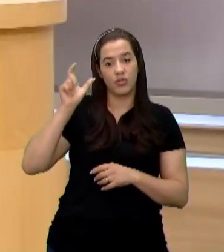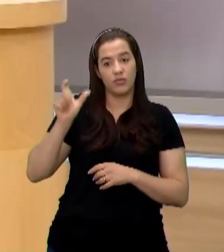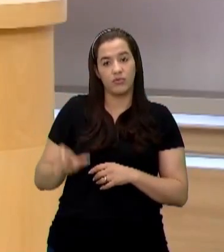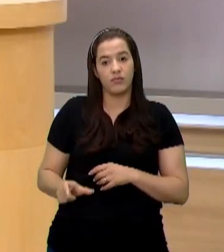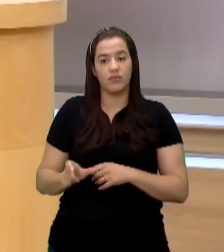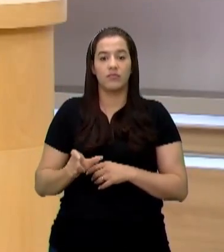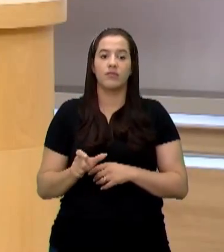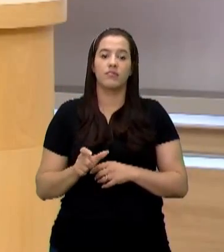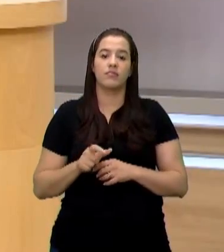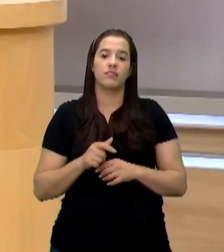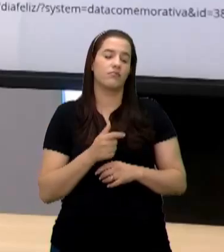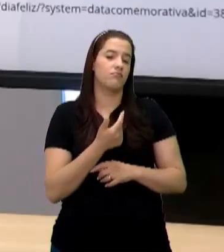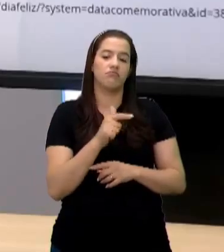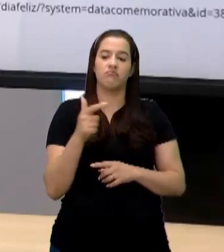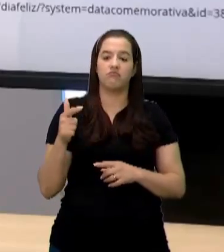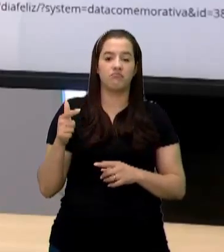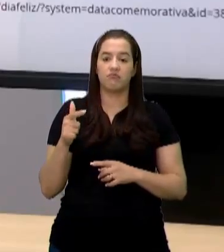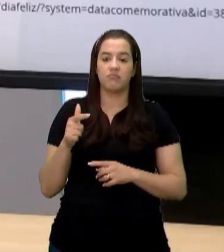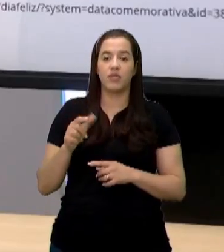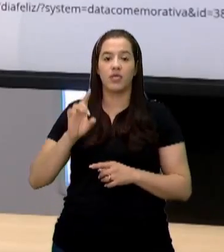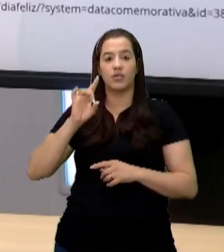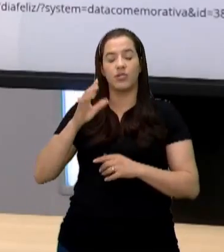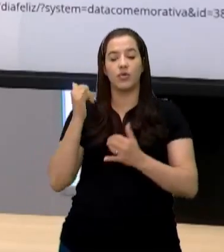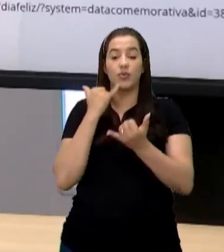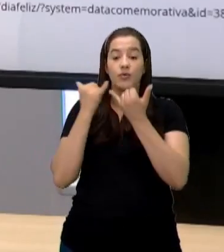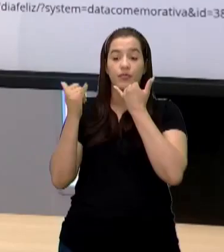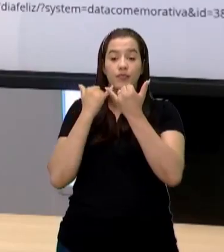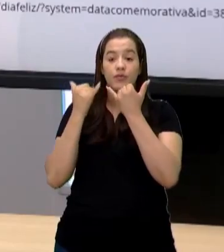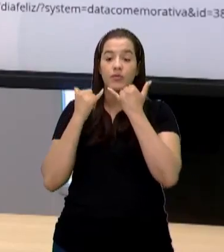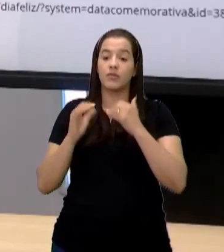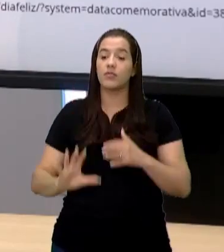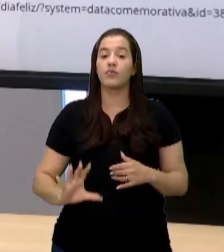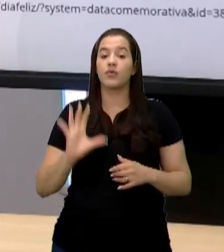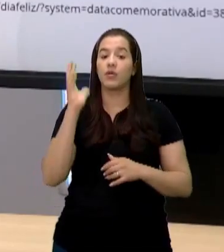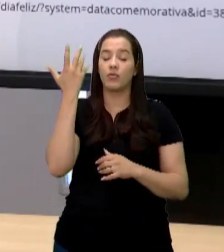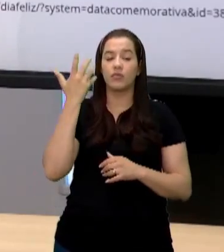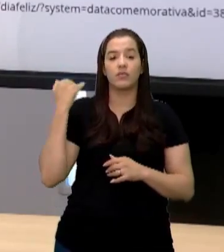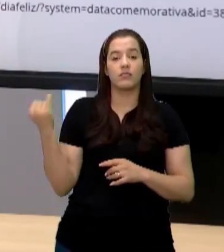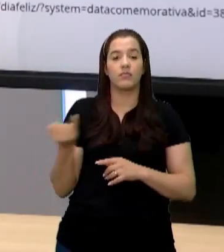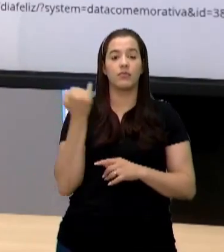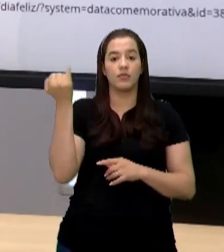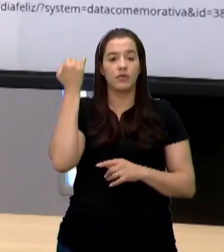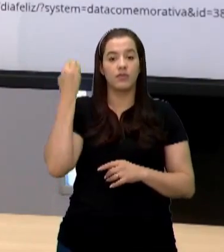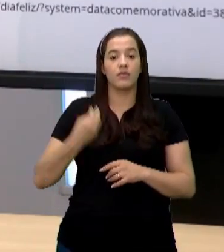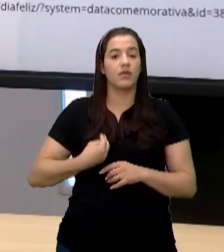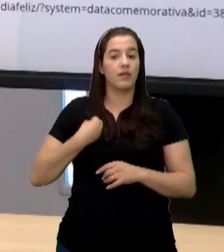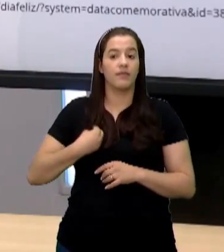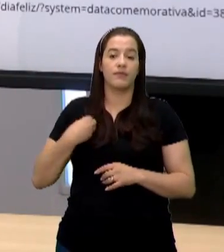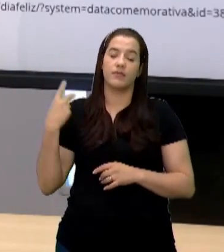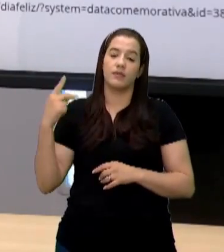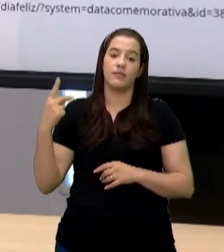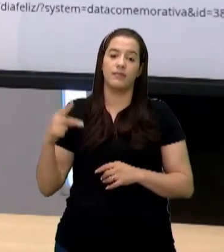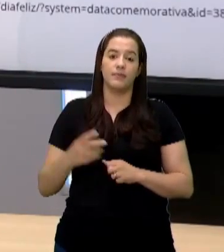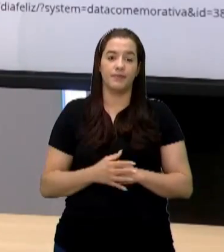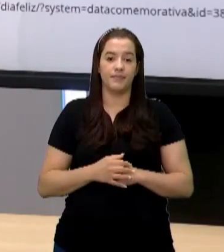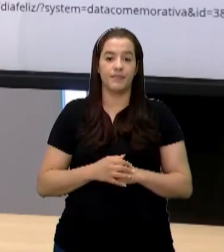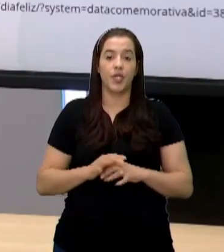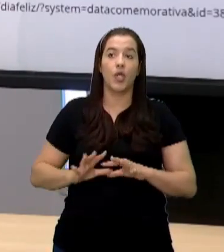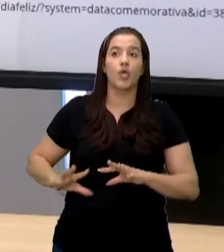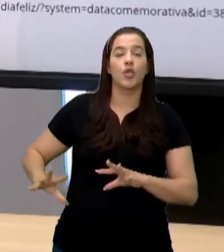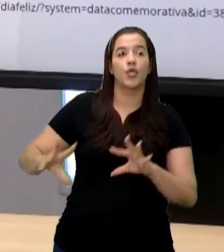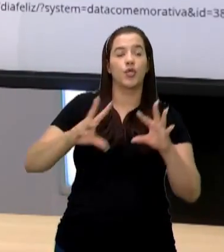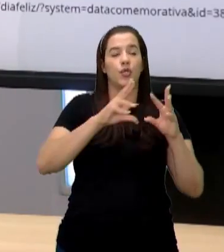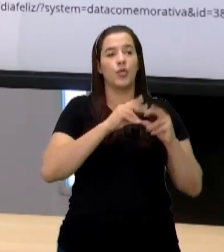configura uma biografia isso? Não, né? Nós temos aí informações de um fato importante da vida do Colombo. Né? Sim. E não